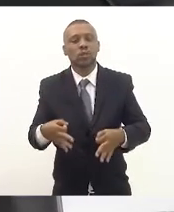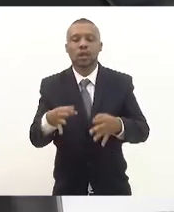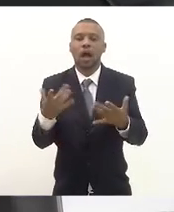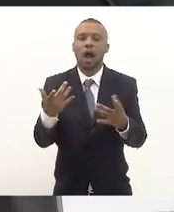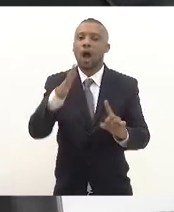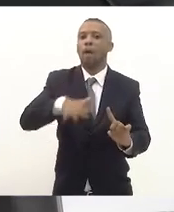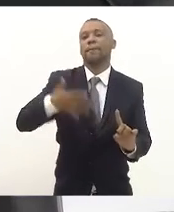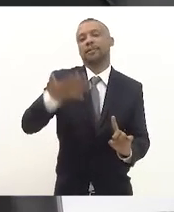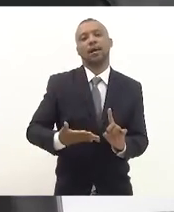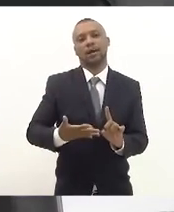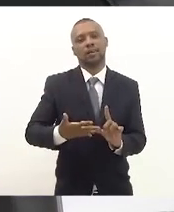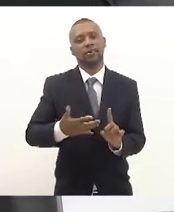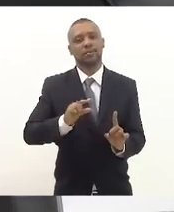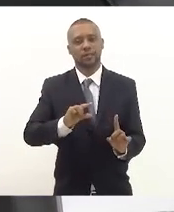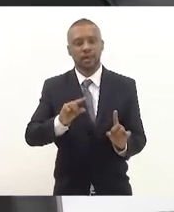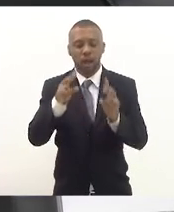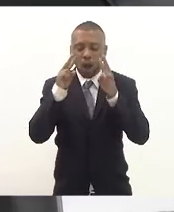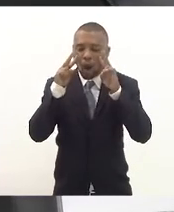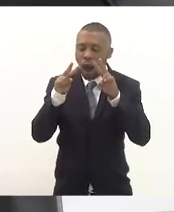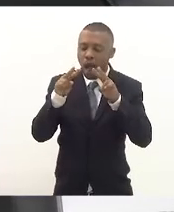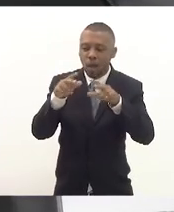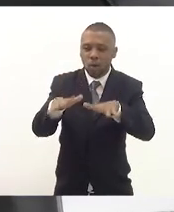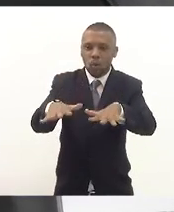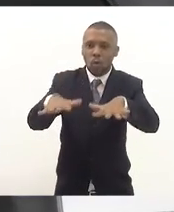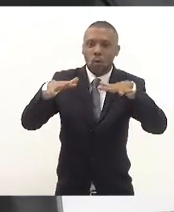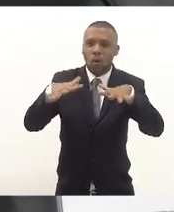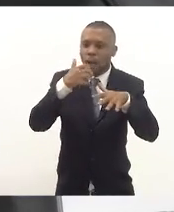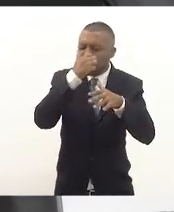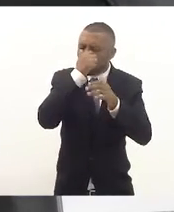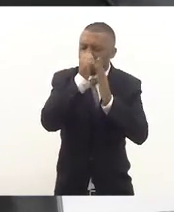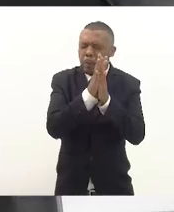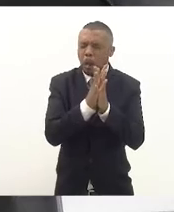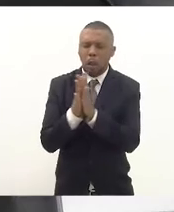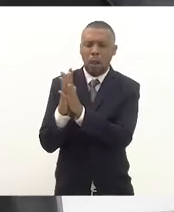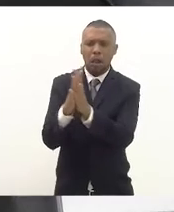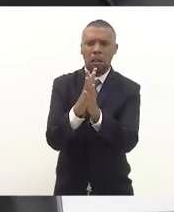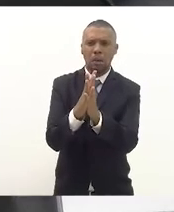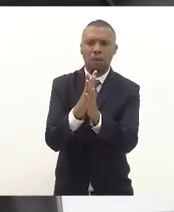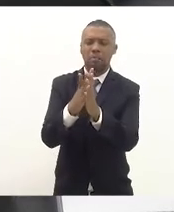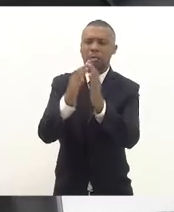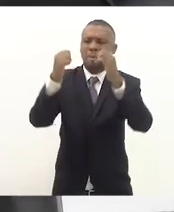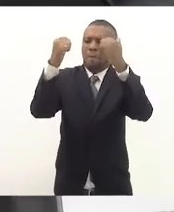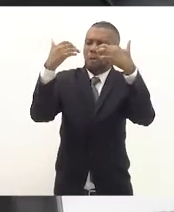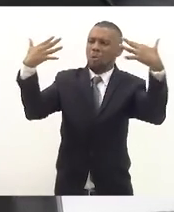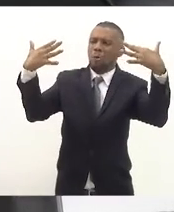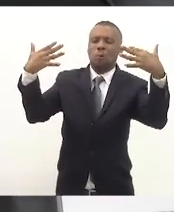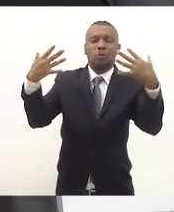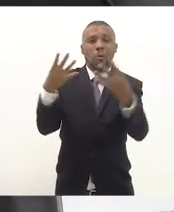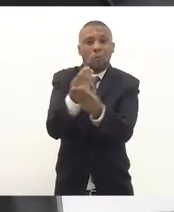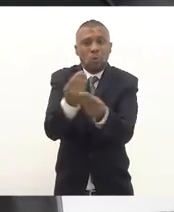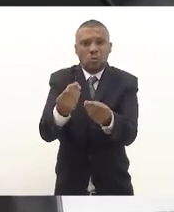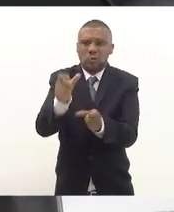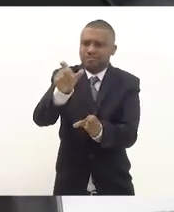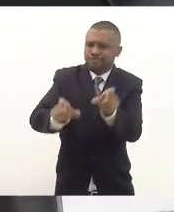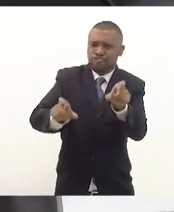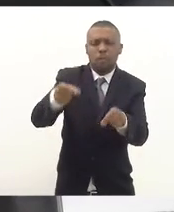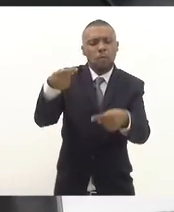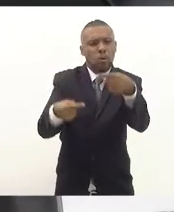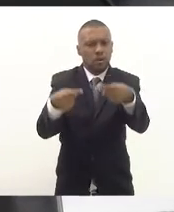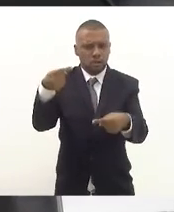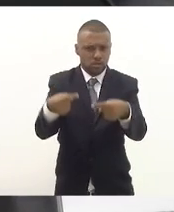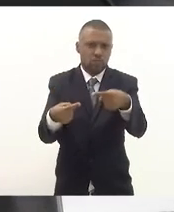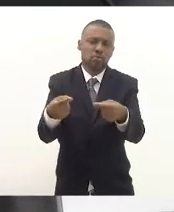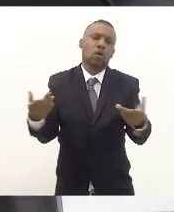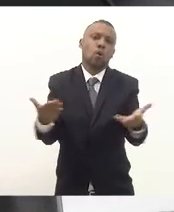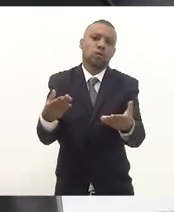e olhar para esse plenário lotado para galeria lotada pela quantidade de políticos que aqui estão